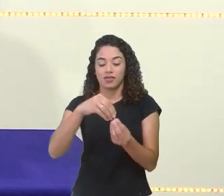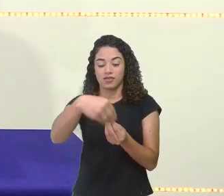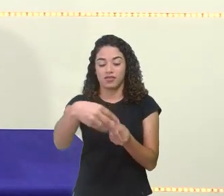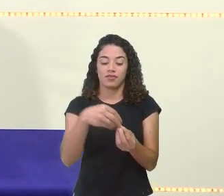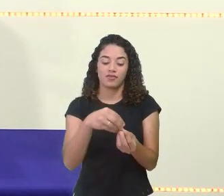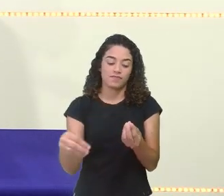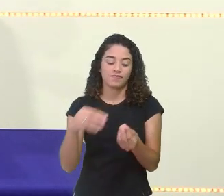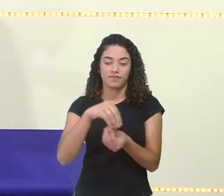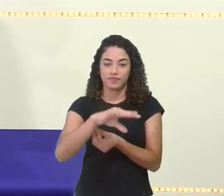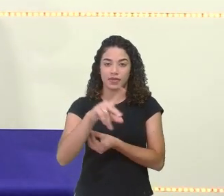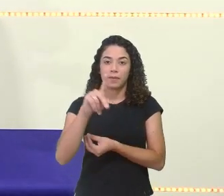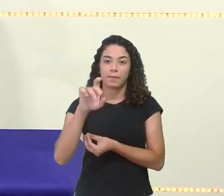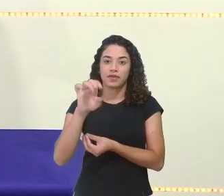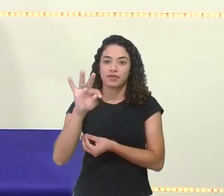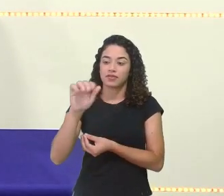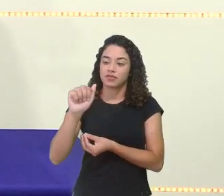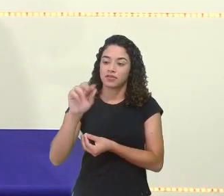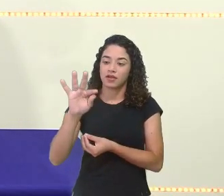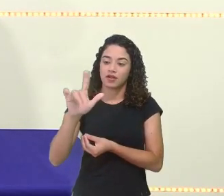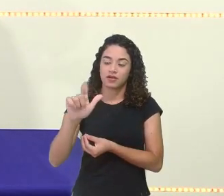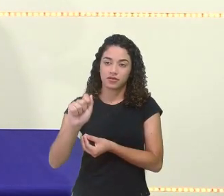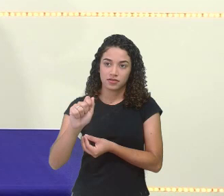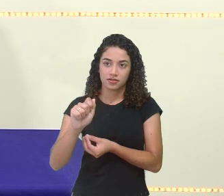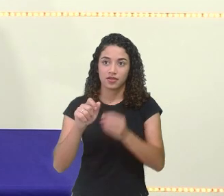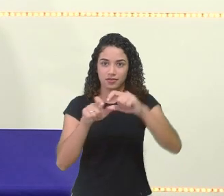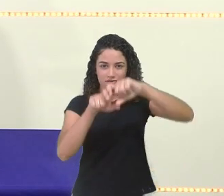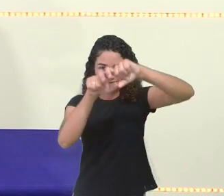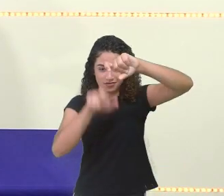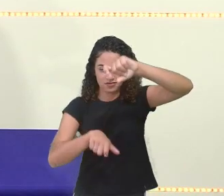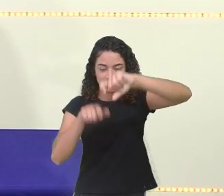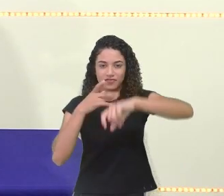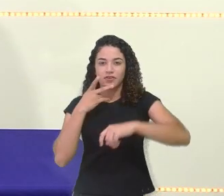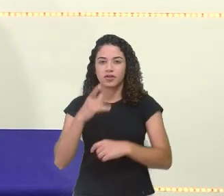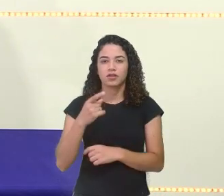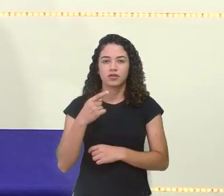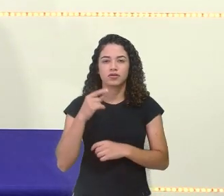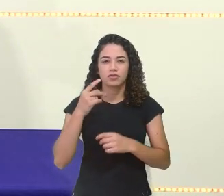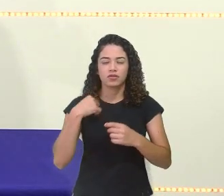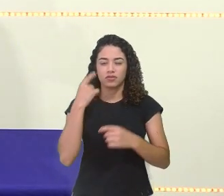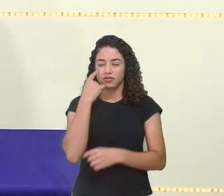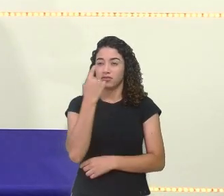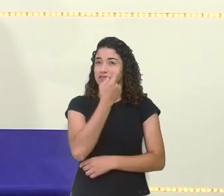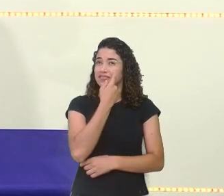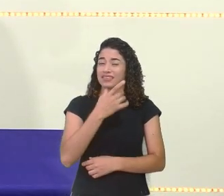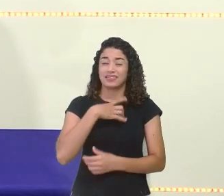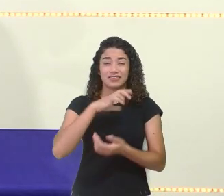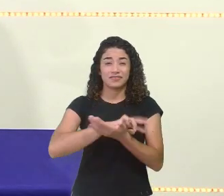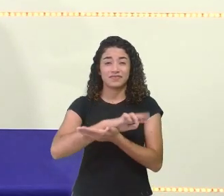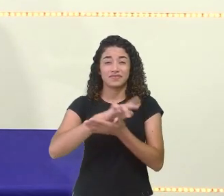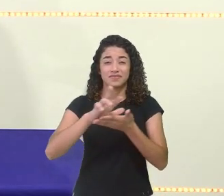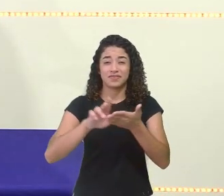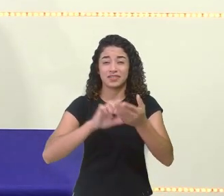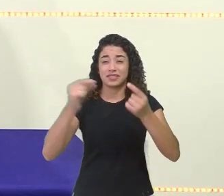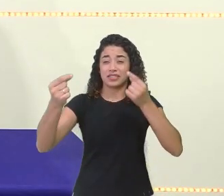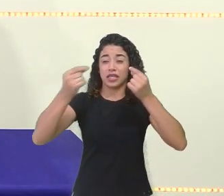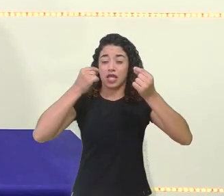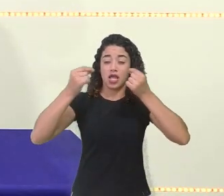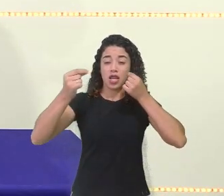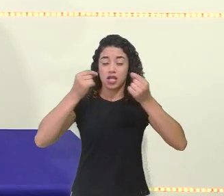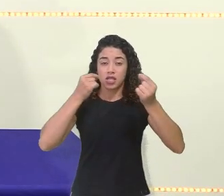Da flor. E o caule diz assim: nos meus olhos zumbiam 1000 abelhas e me